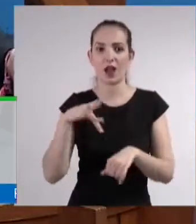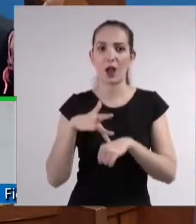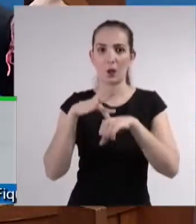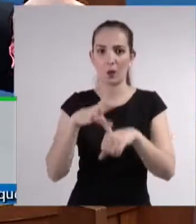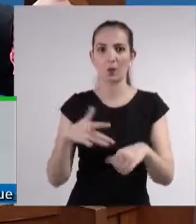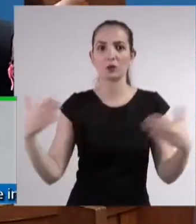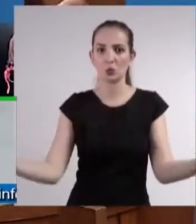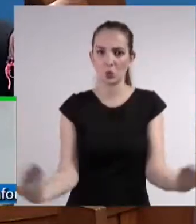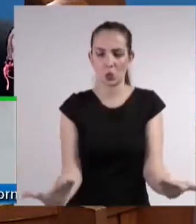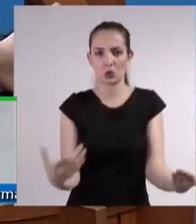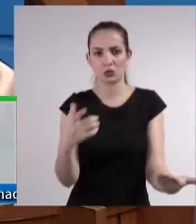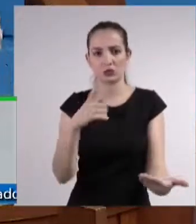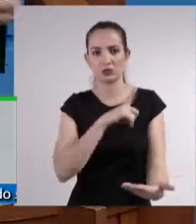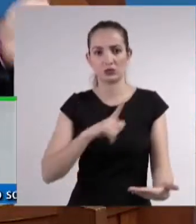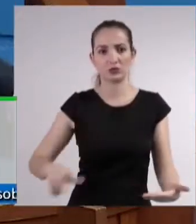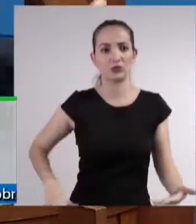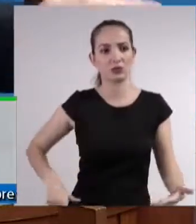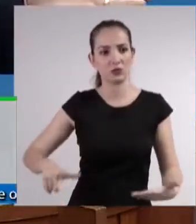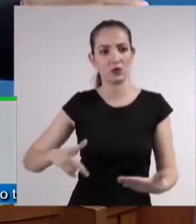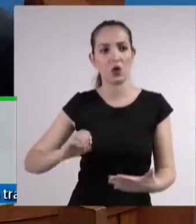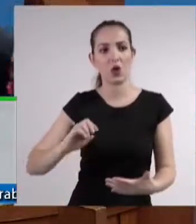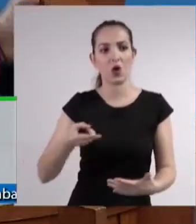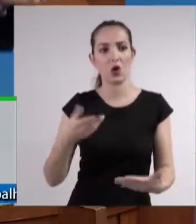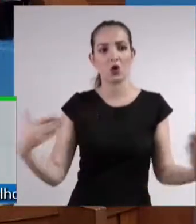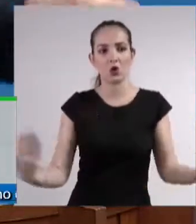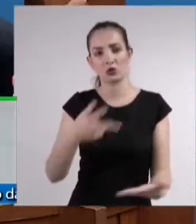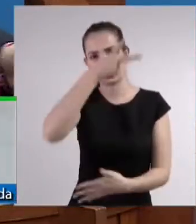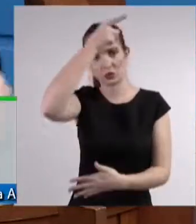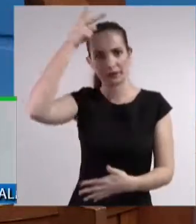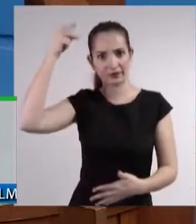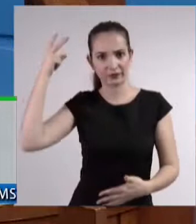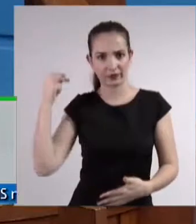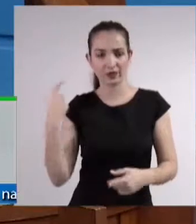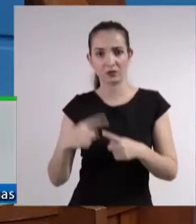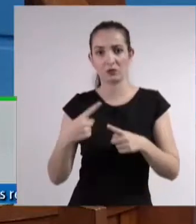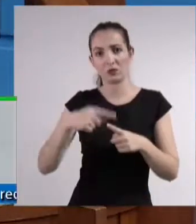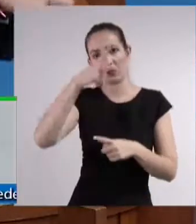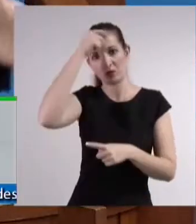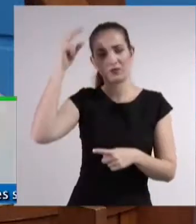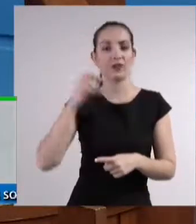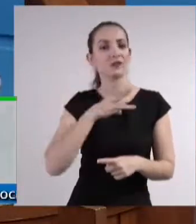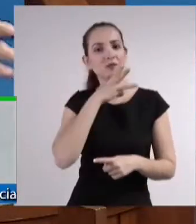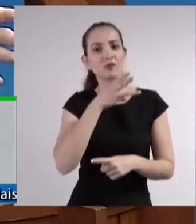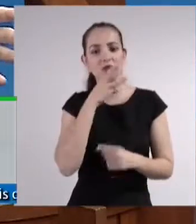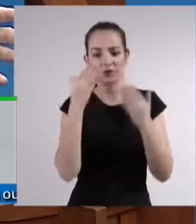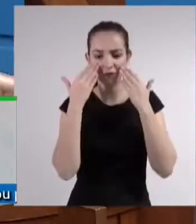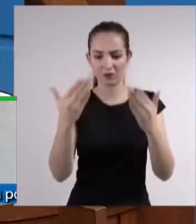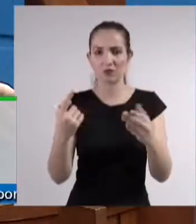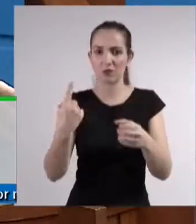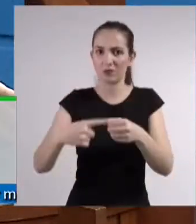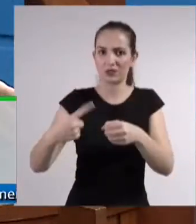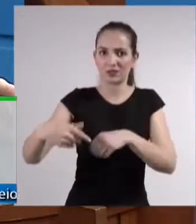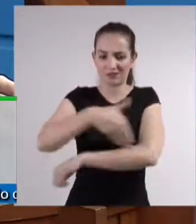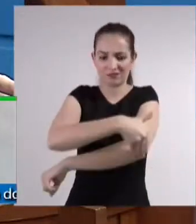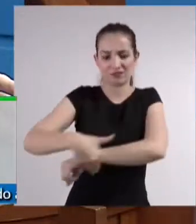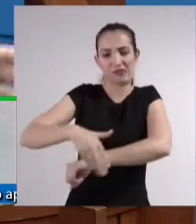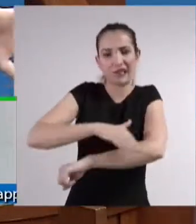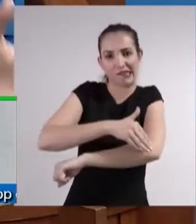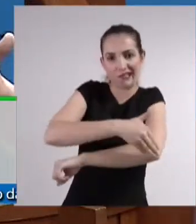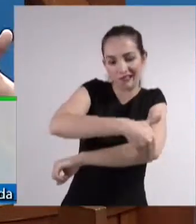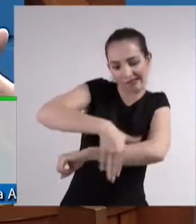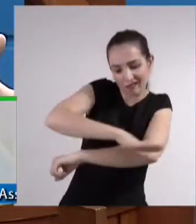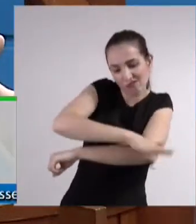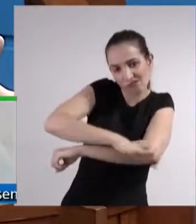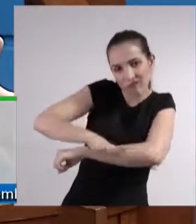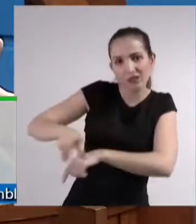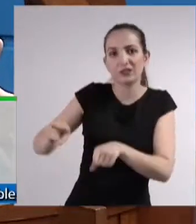atual gestor, Marquinhos Trade, fica difícil, porque pegou uma cidade esburacada no asfalto,